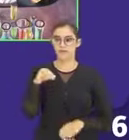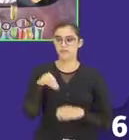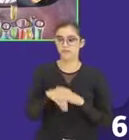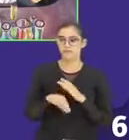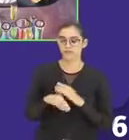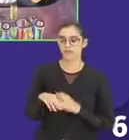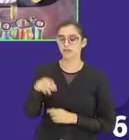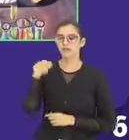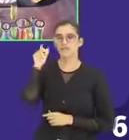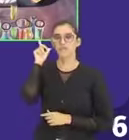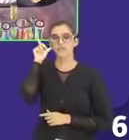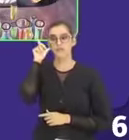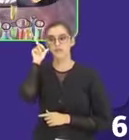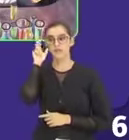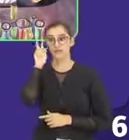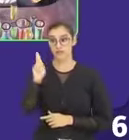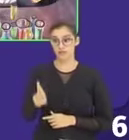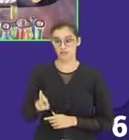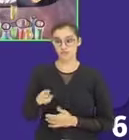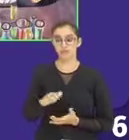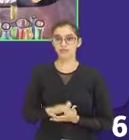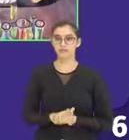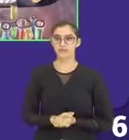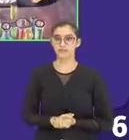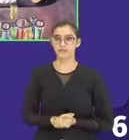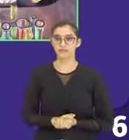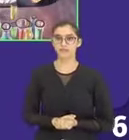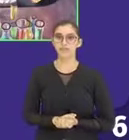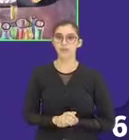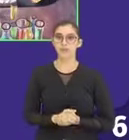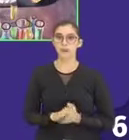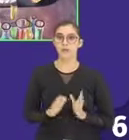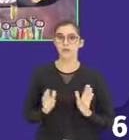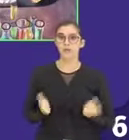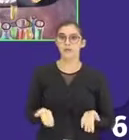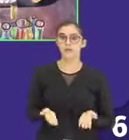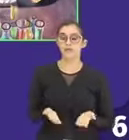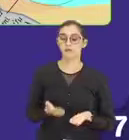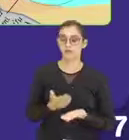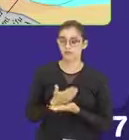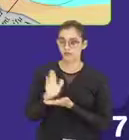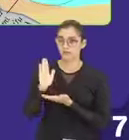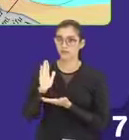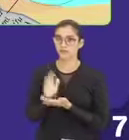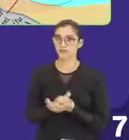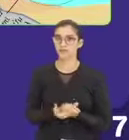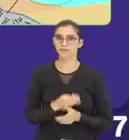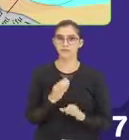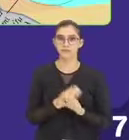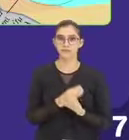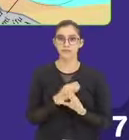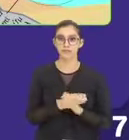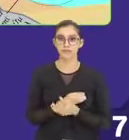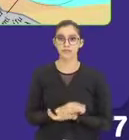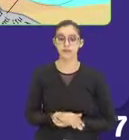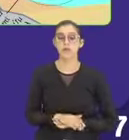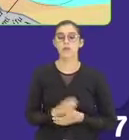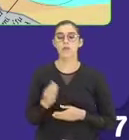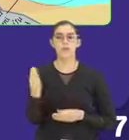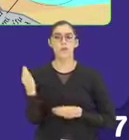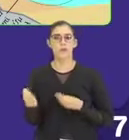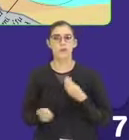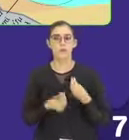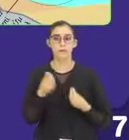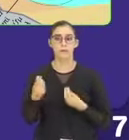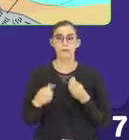eu não vou trabalhar agora contigo, beleza? E aí a gente vai correr conteúdo. Vamos ver aqui como é que era a ciência?